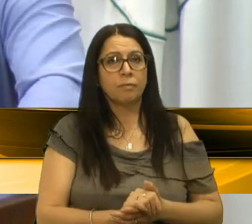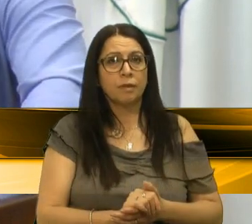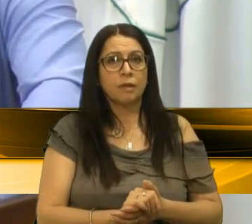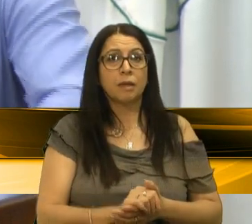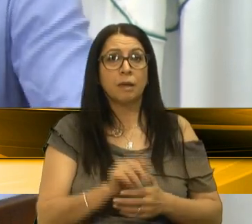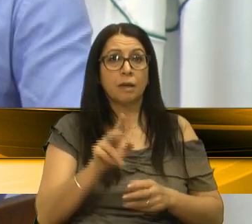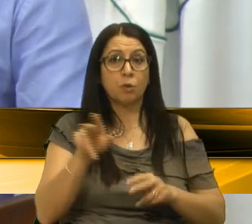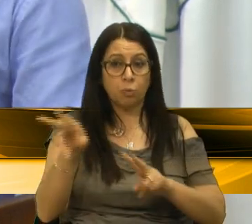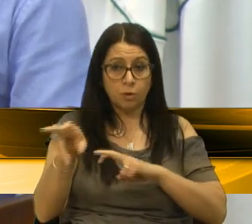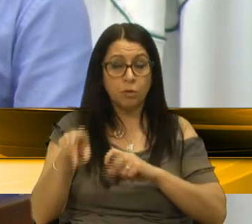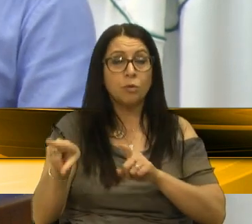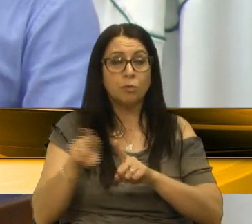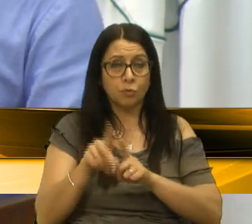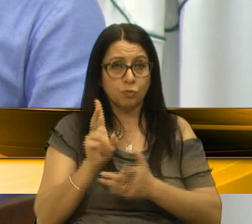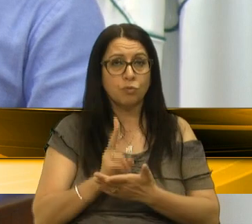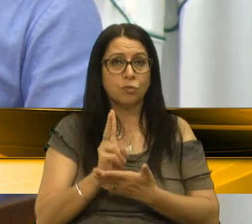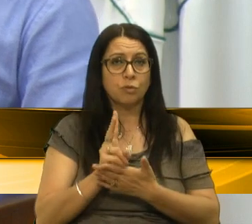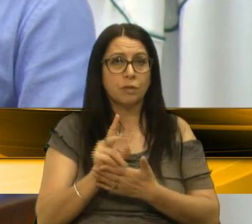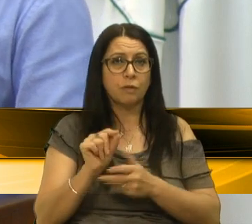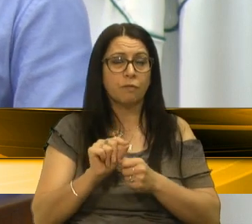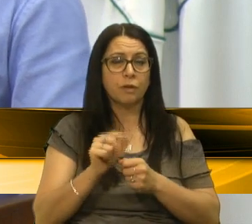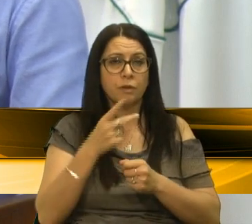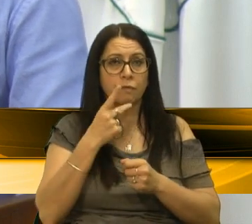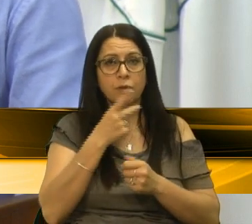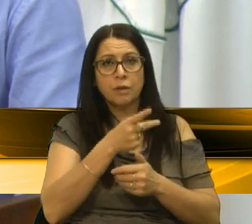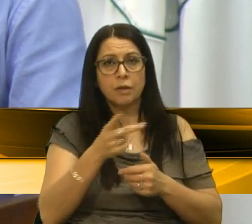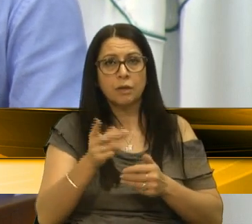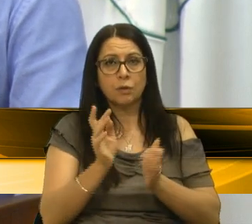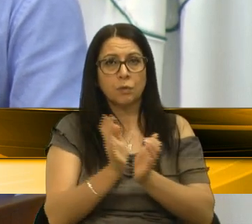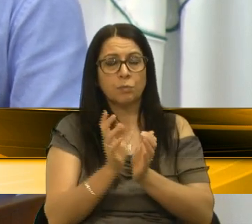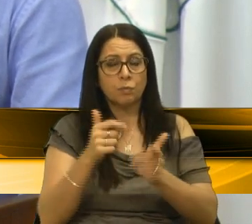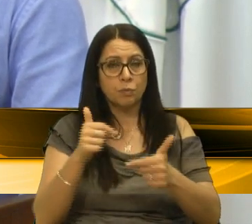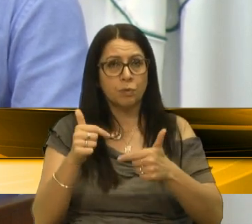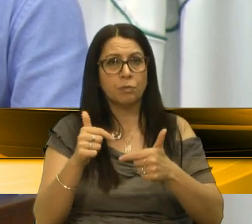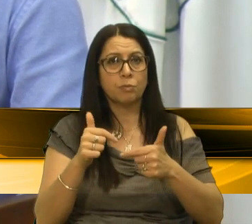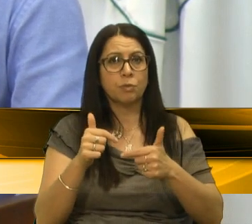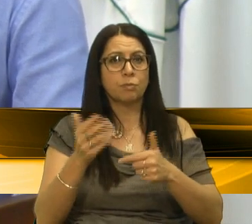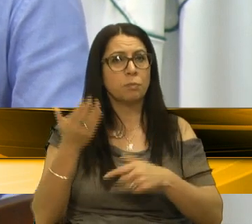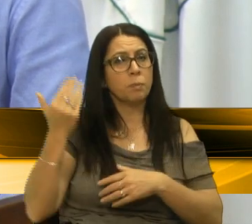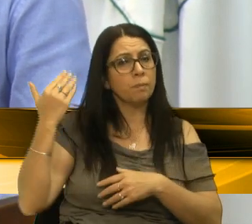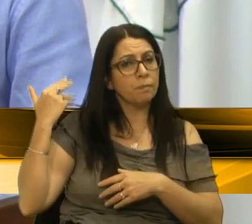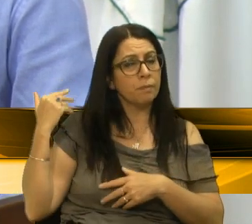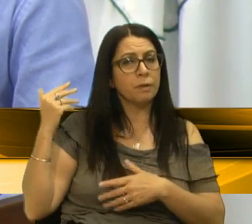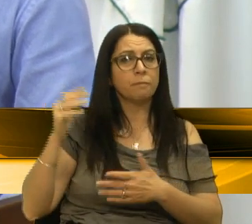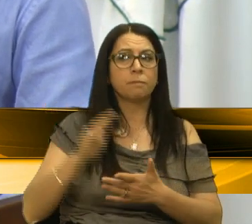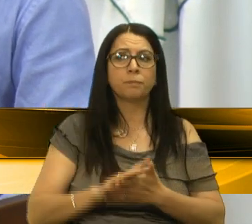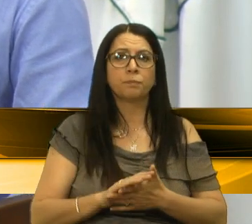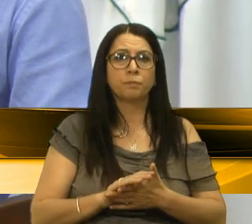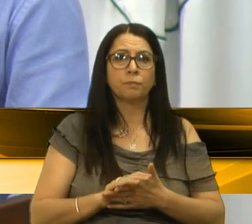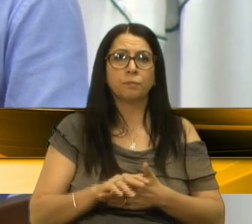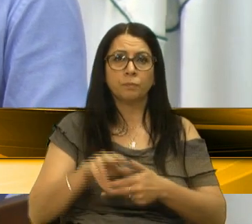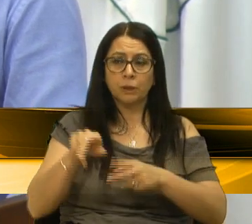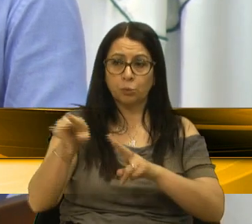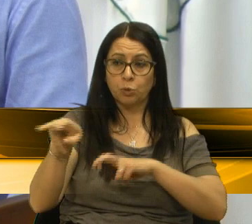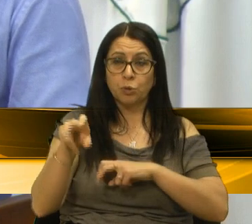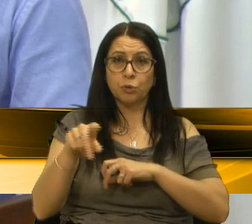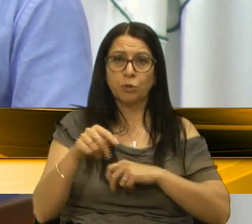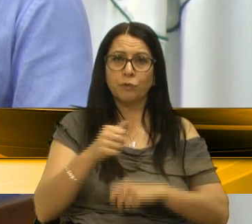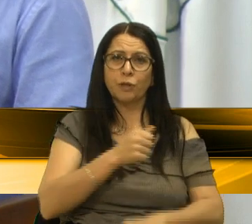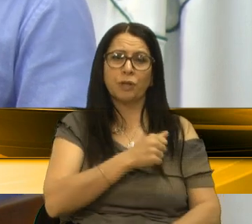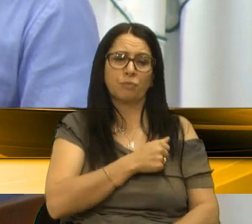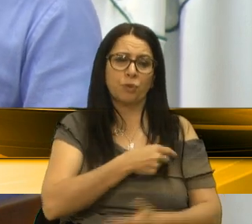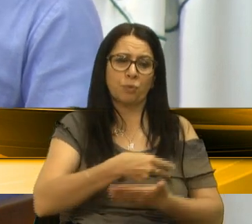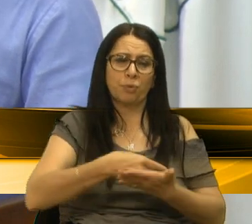interior, e aí faço menção à nossa equipe de trabalho do passado, nosso agricultor foi humilhado por